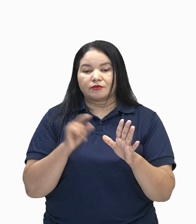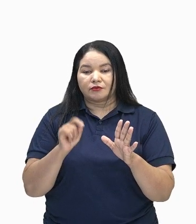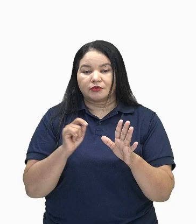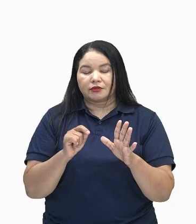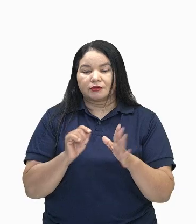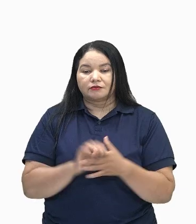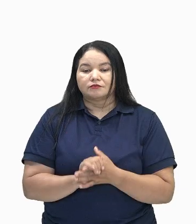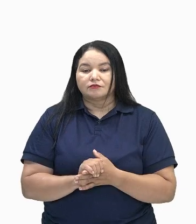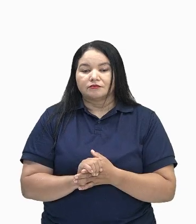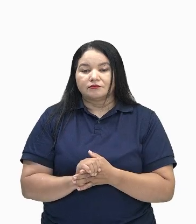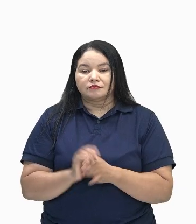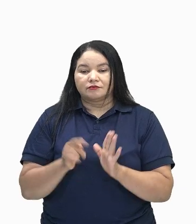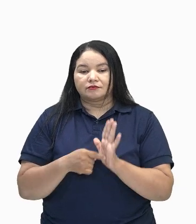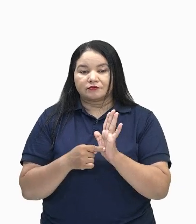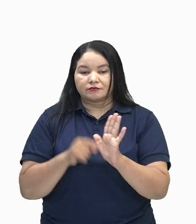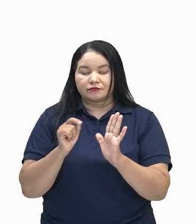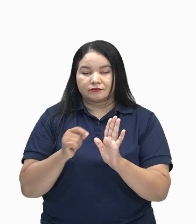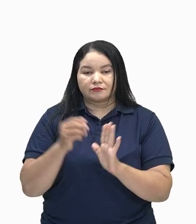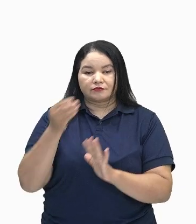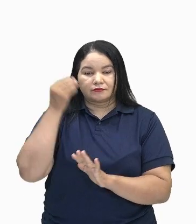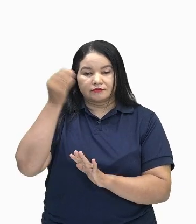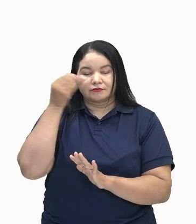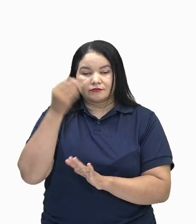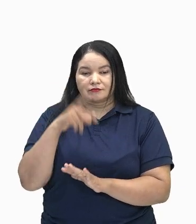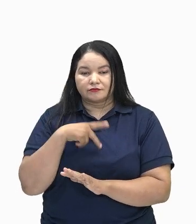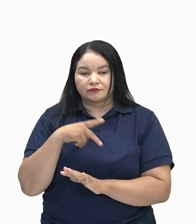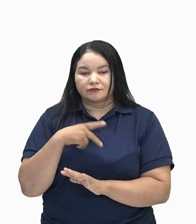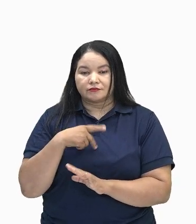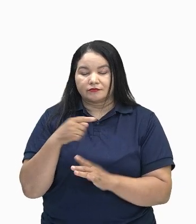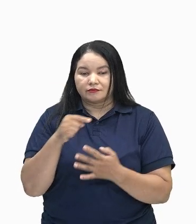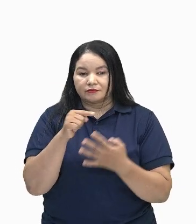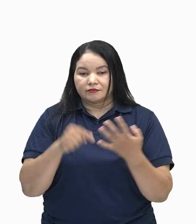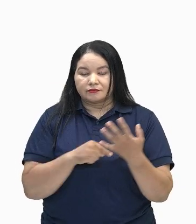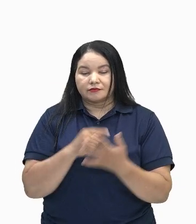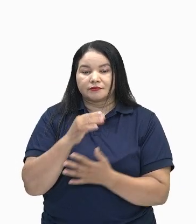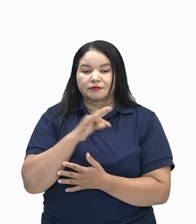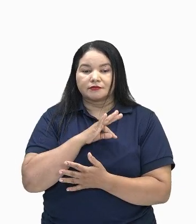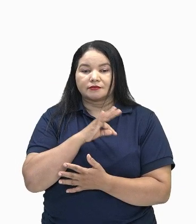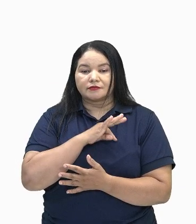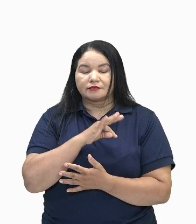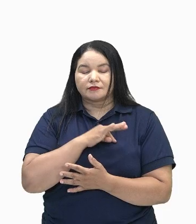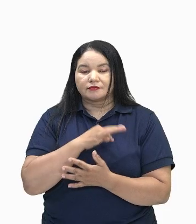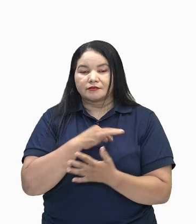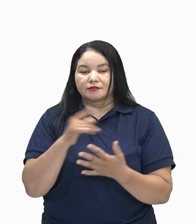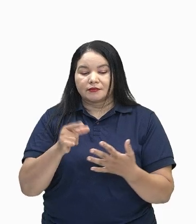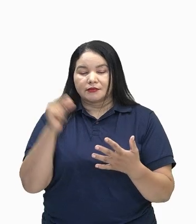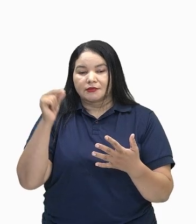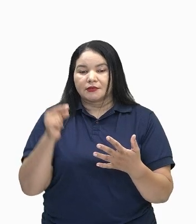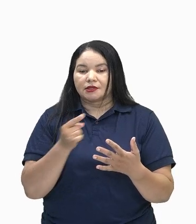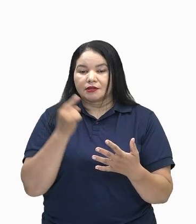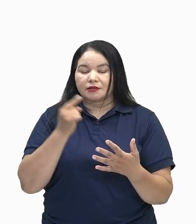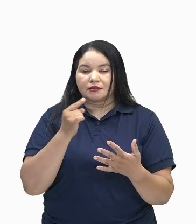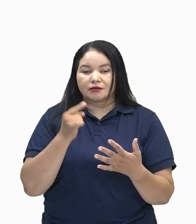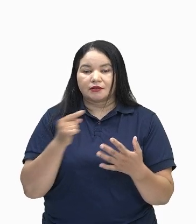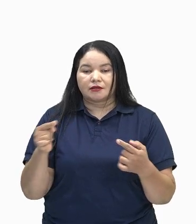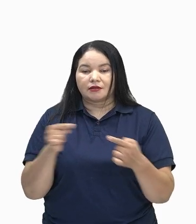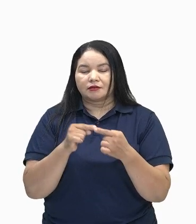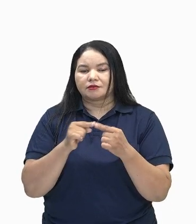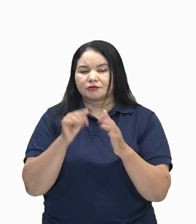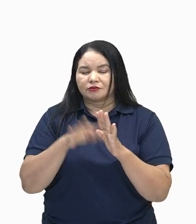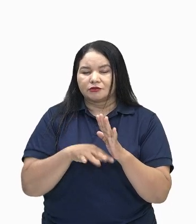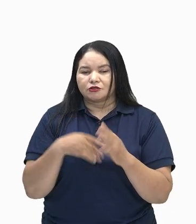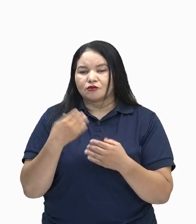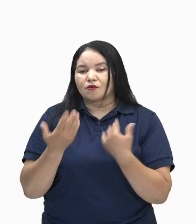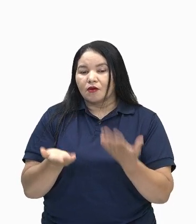experiência pessoal? Veja que você precisa identificar qual é a técnica e como ela é utilizada no texto, né? Então, como